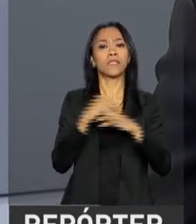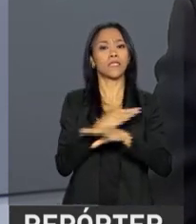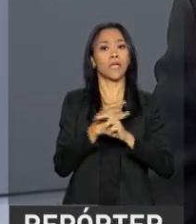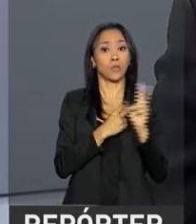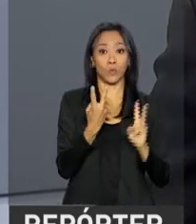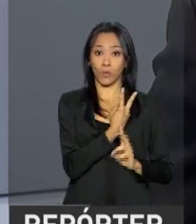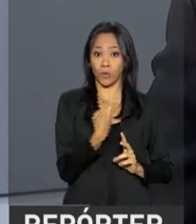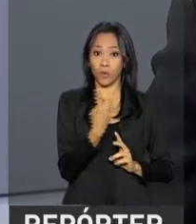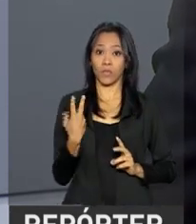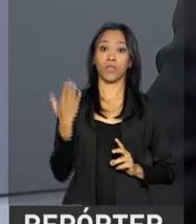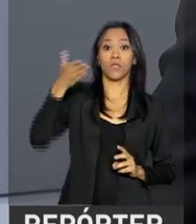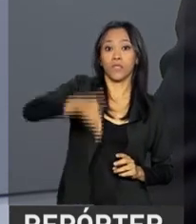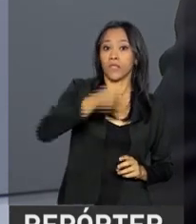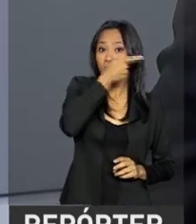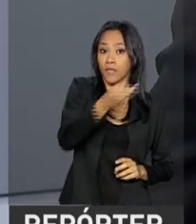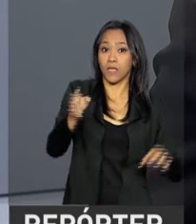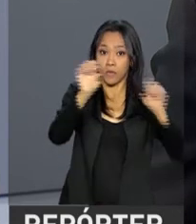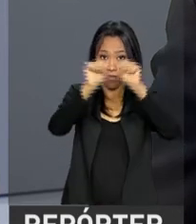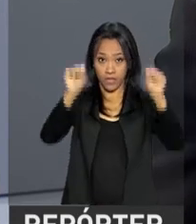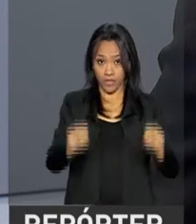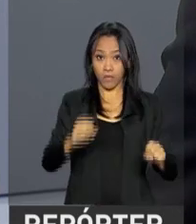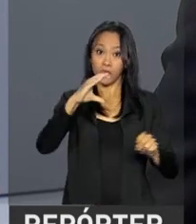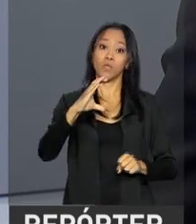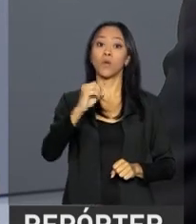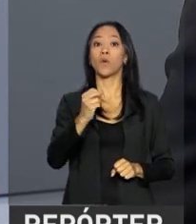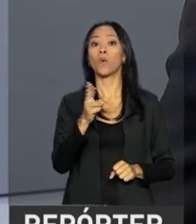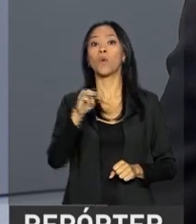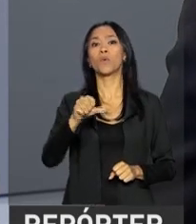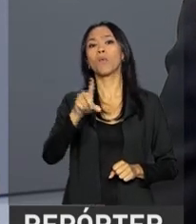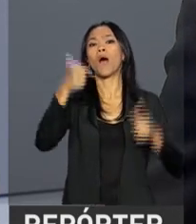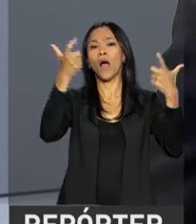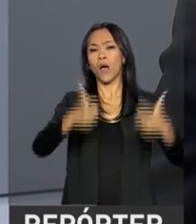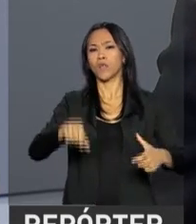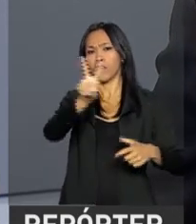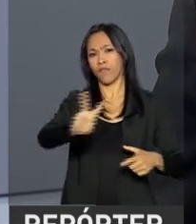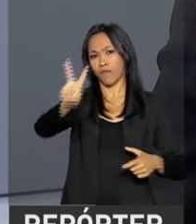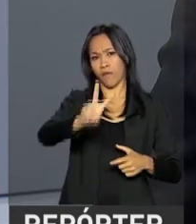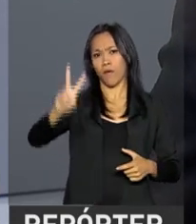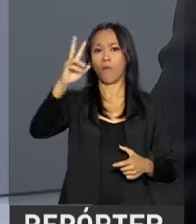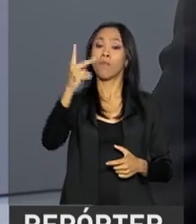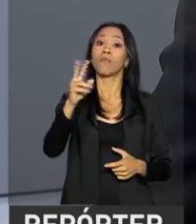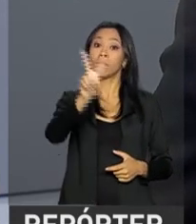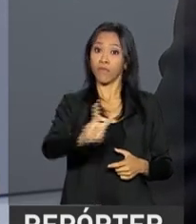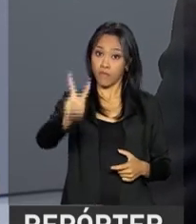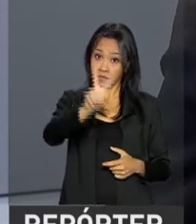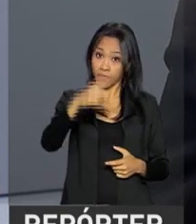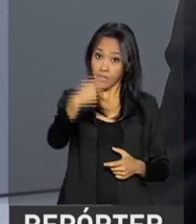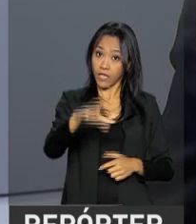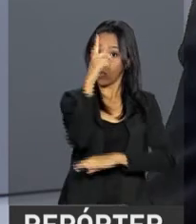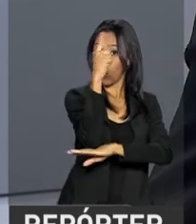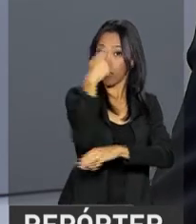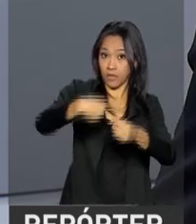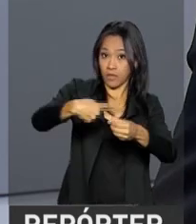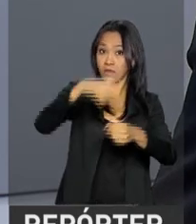visitaram obras do sistema produtor de corumbá localizado em valparaíso o empreendimento vai levar água tratada para mais de dois